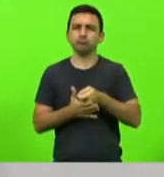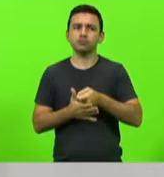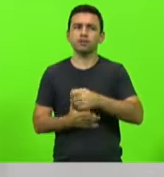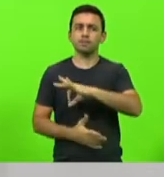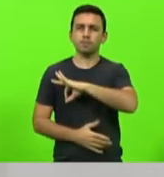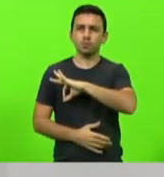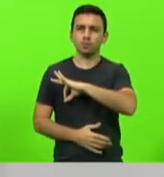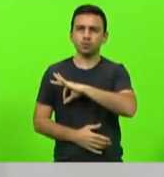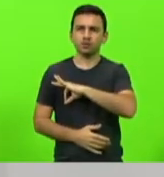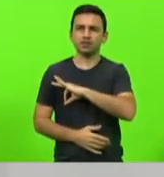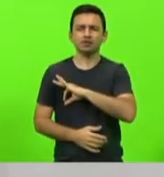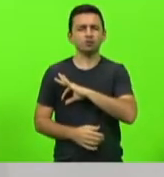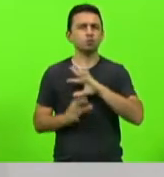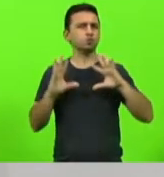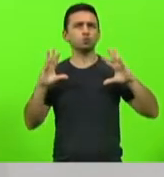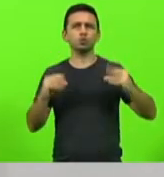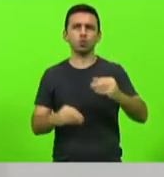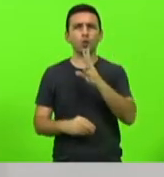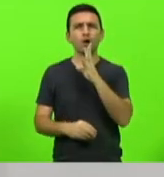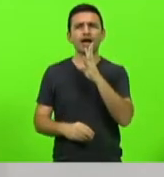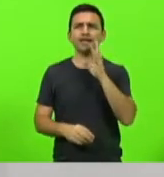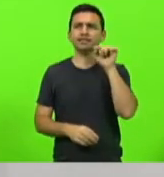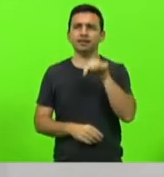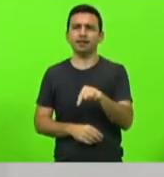sempre foi conhecida, alcançou